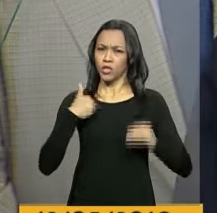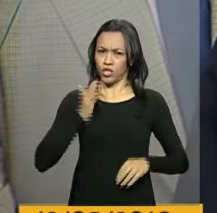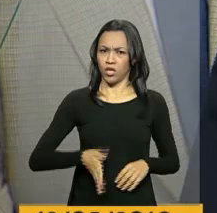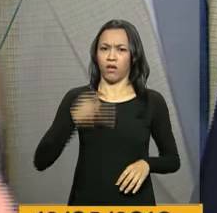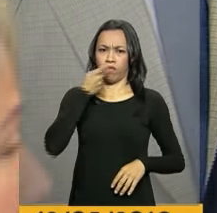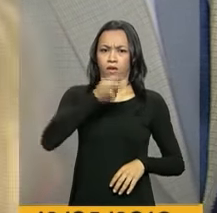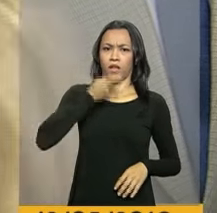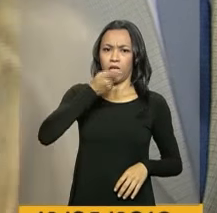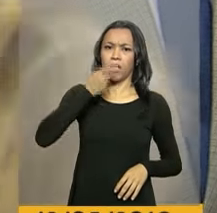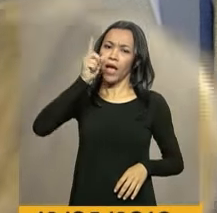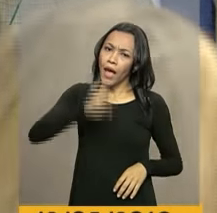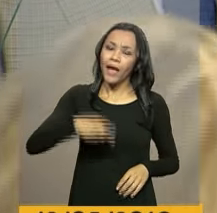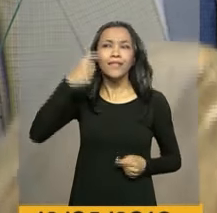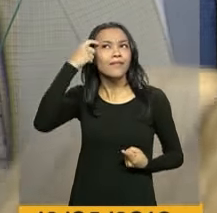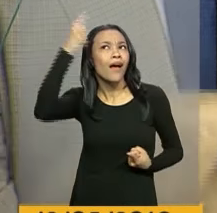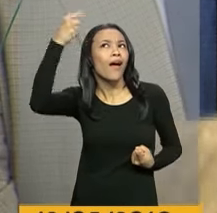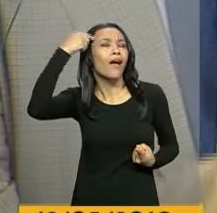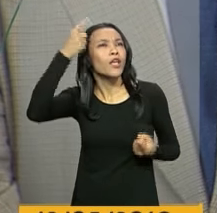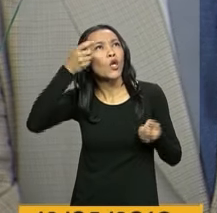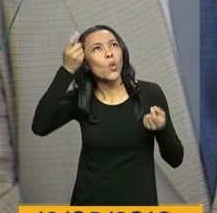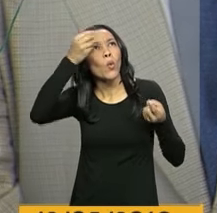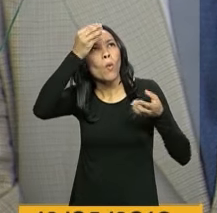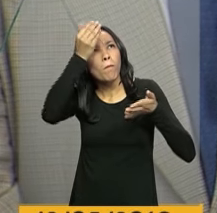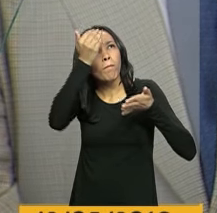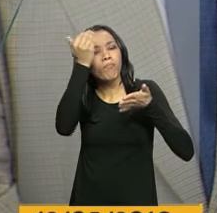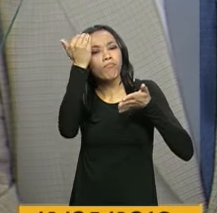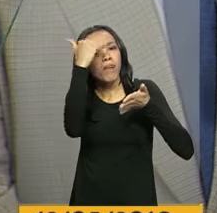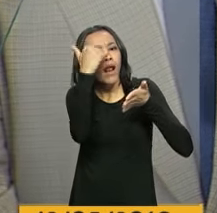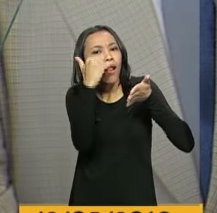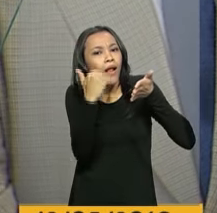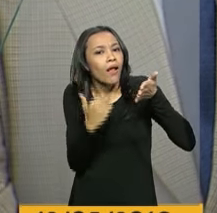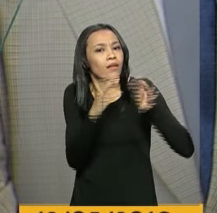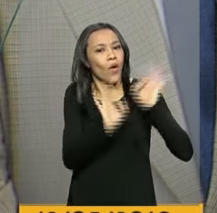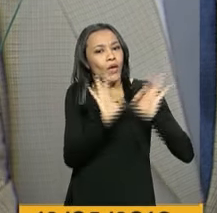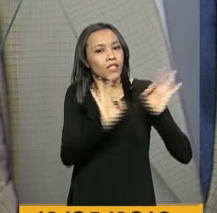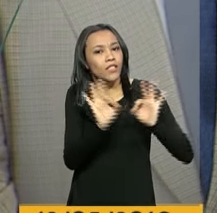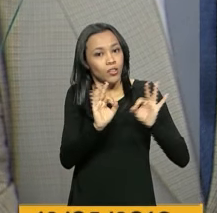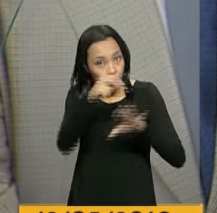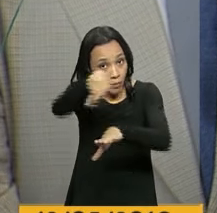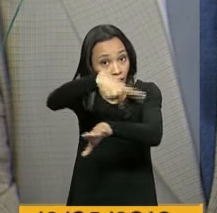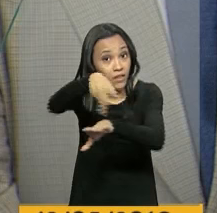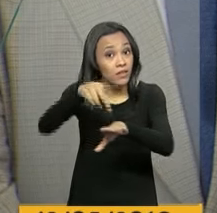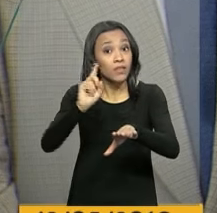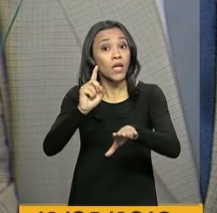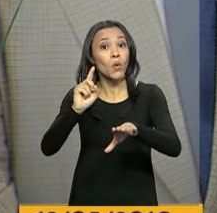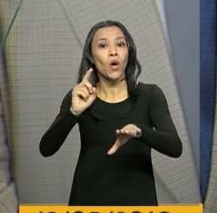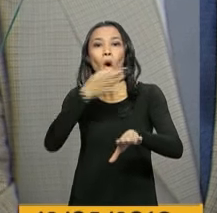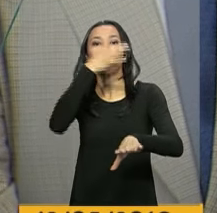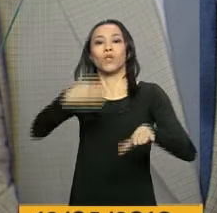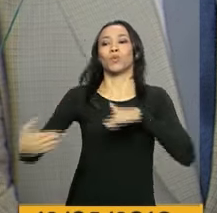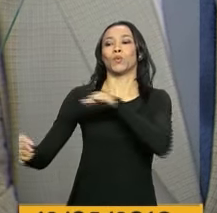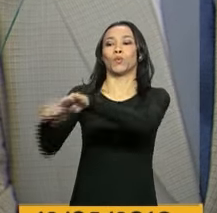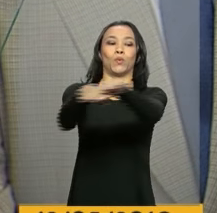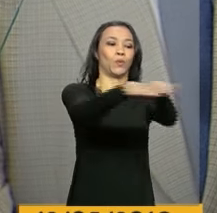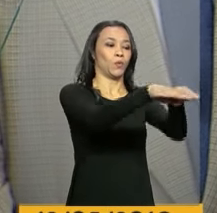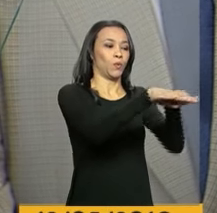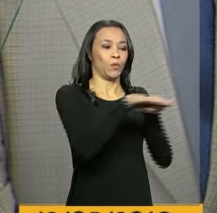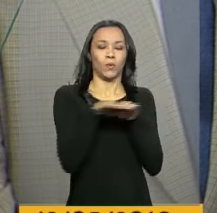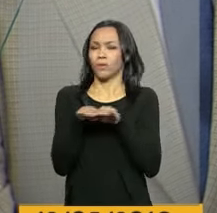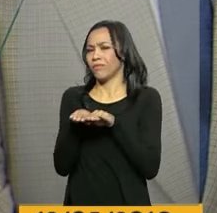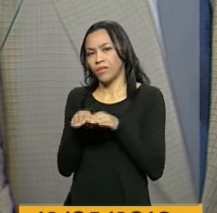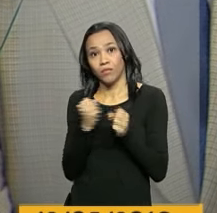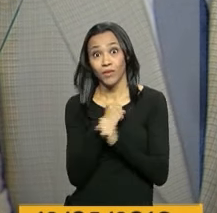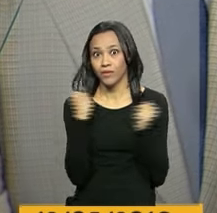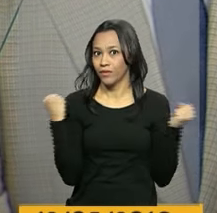parte de um ideário que ofereço ao país, não em busca da unanimidade, que é impossível,